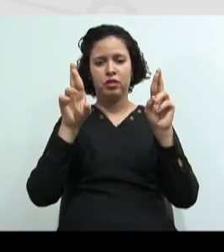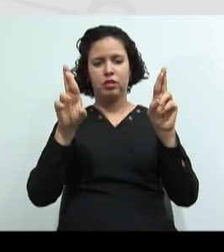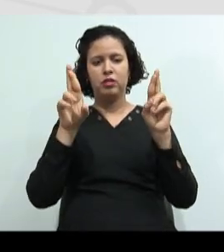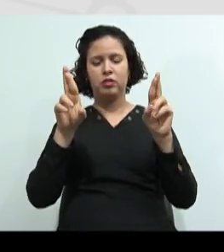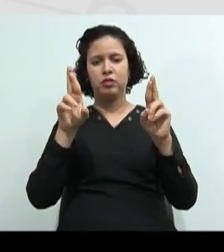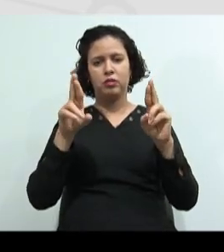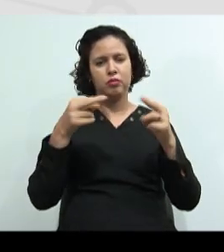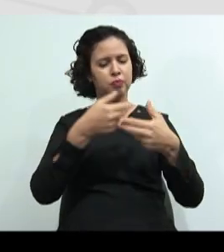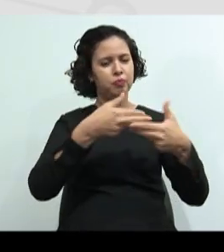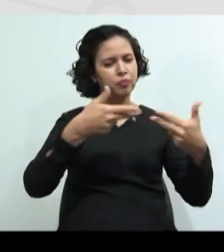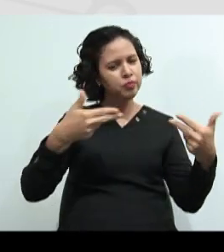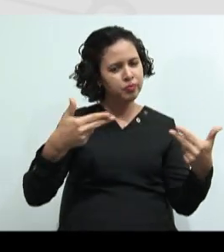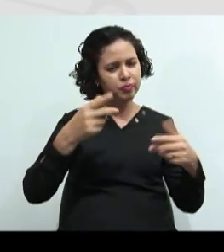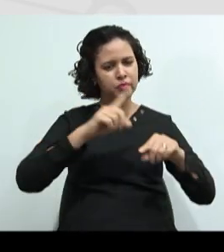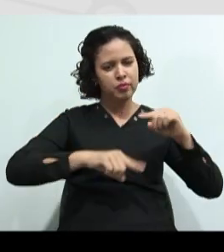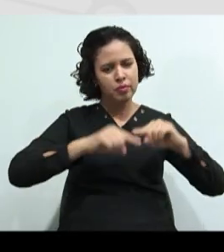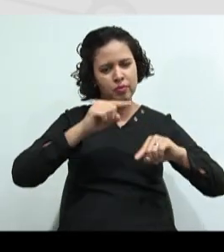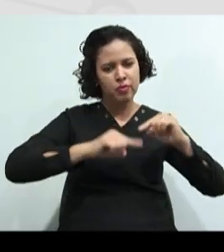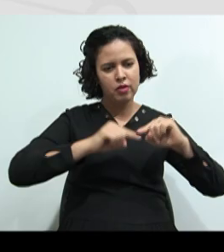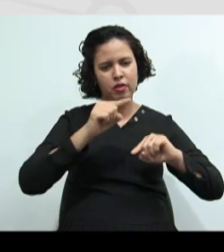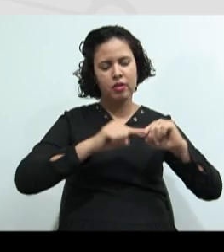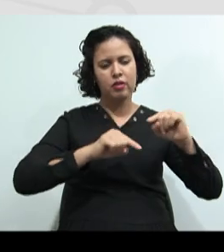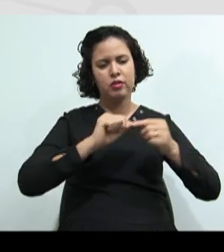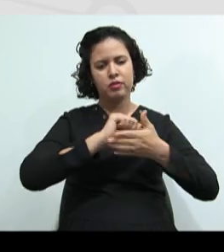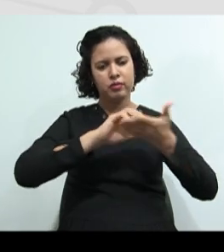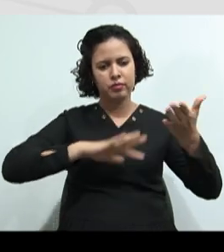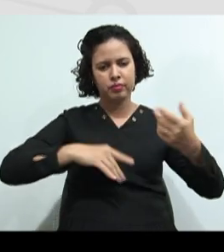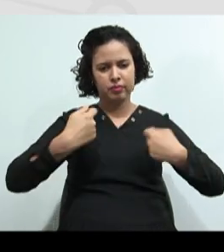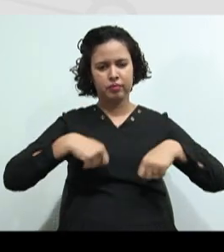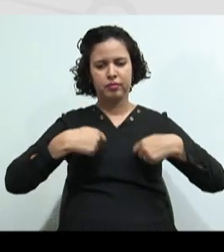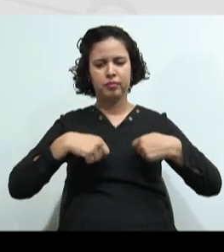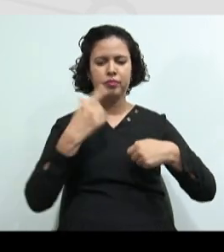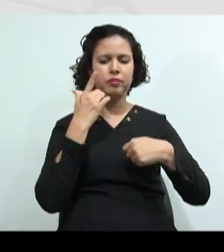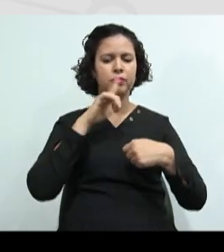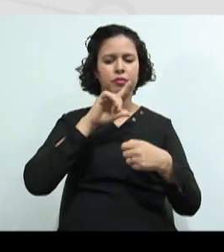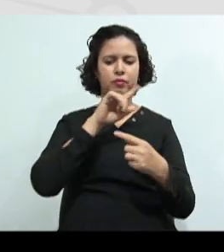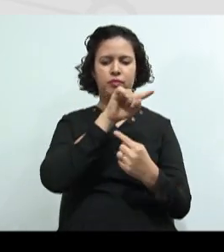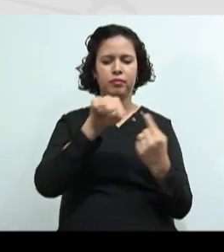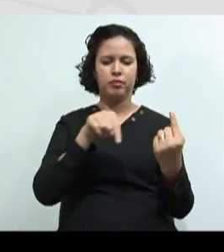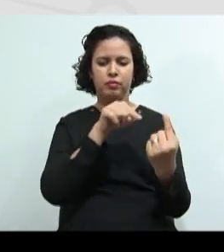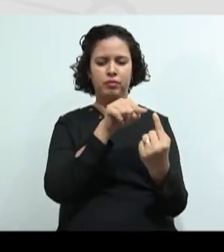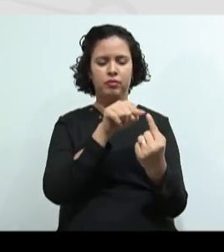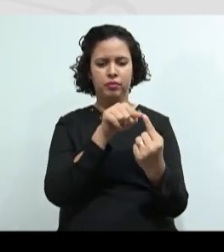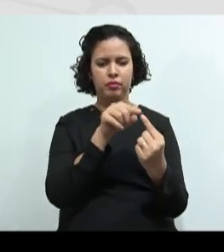os recursos e tarefas necessários para alcançá-los